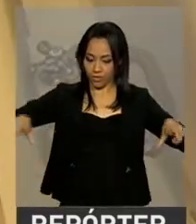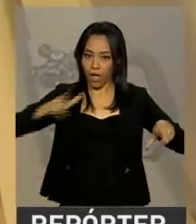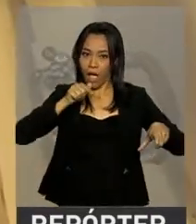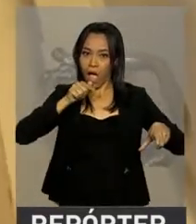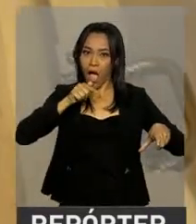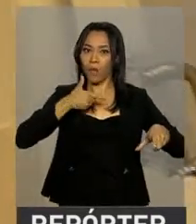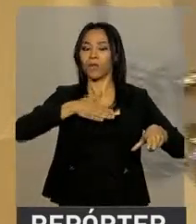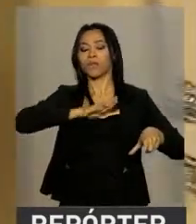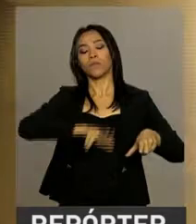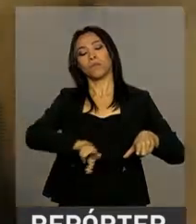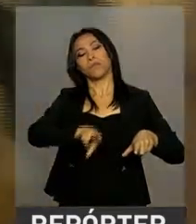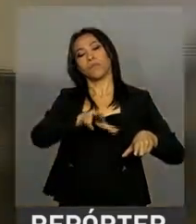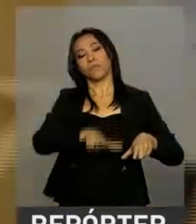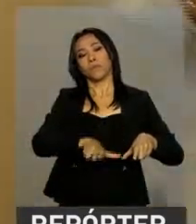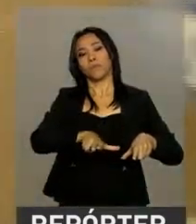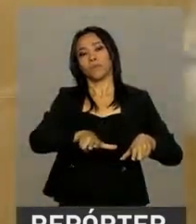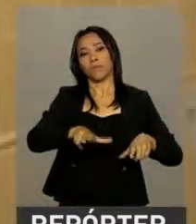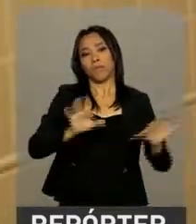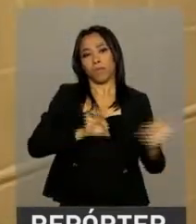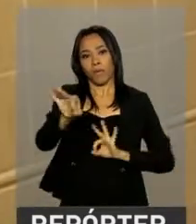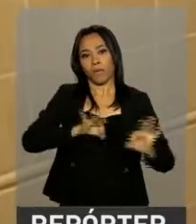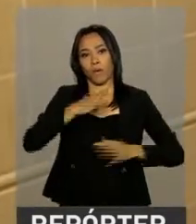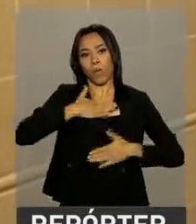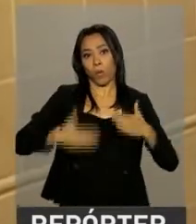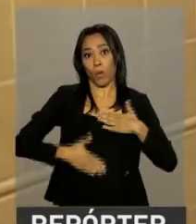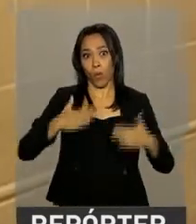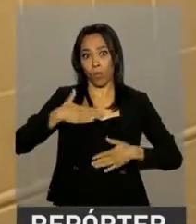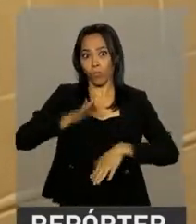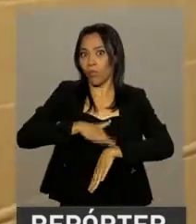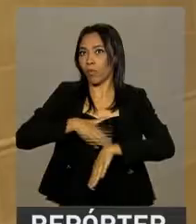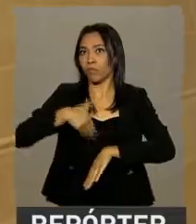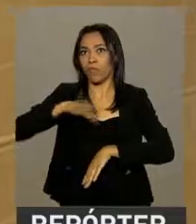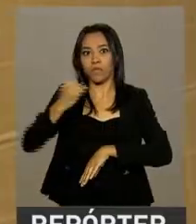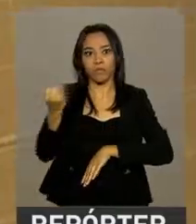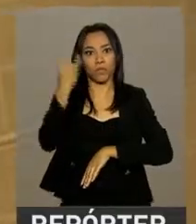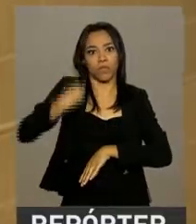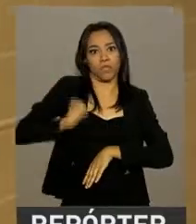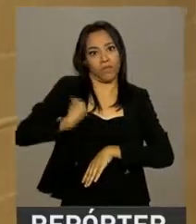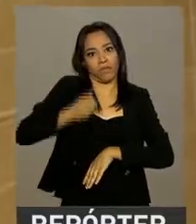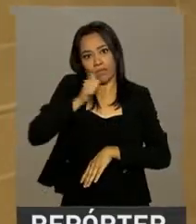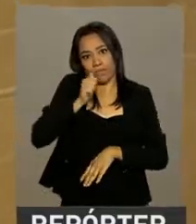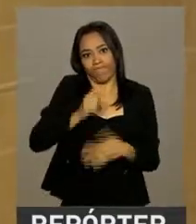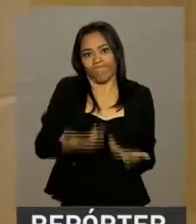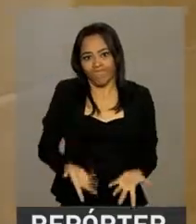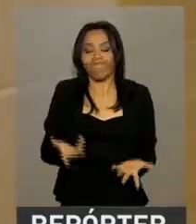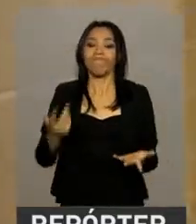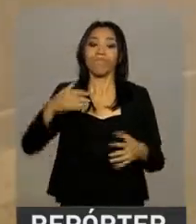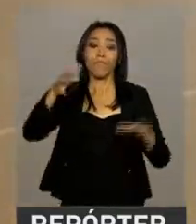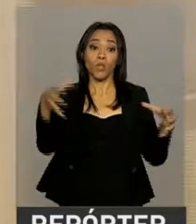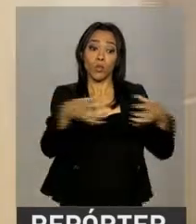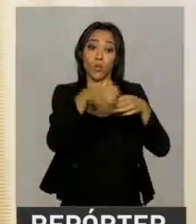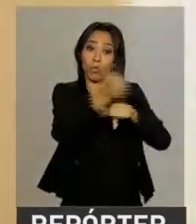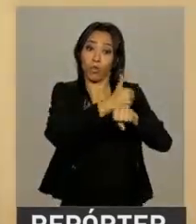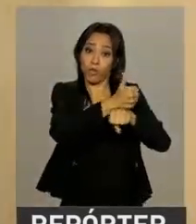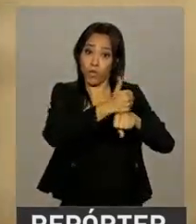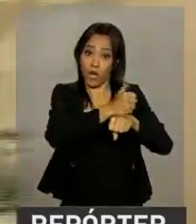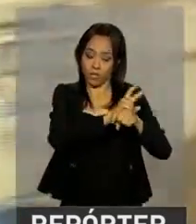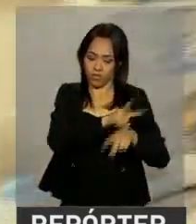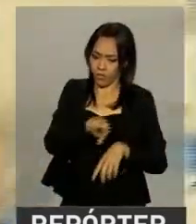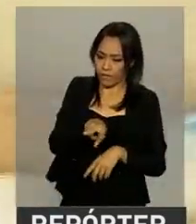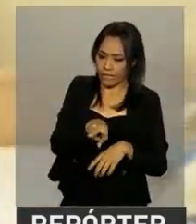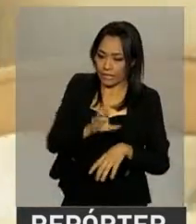relaxar e preparar o corpo para o momento mais importante da vida dela e quando a equipe médica decide que já chegou mesmo